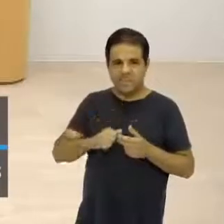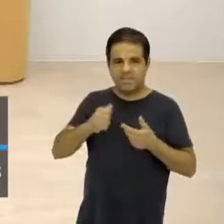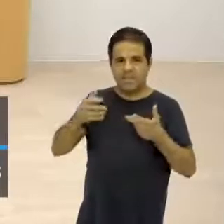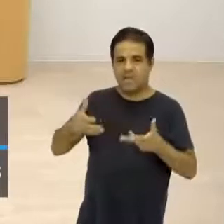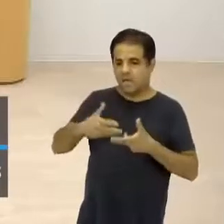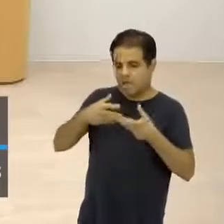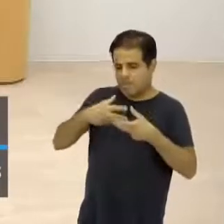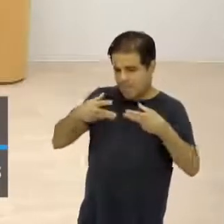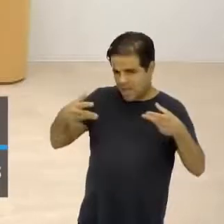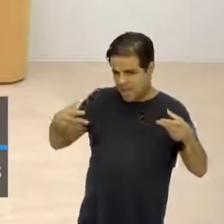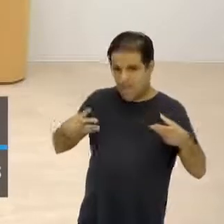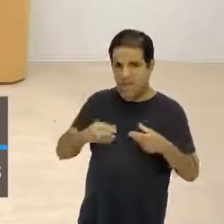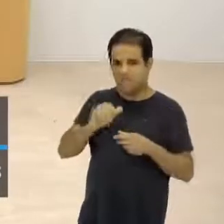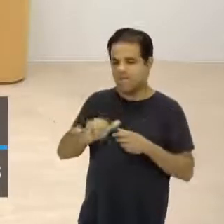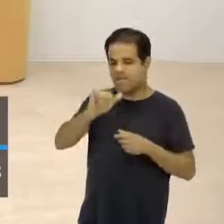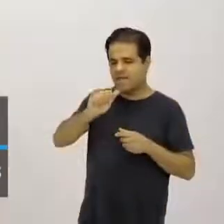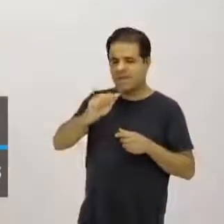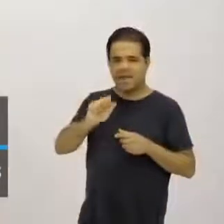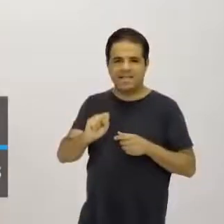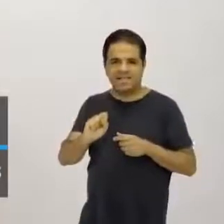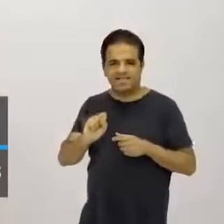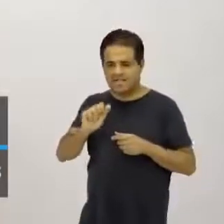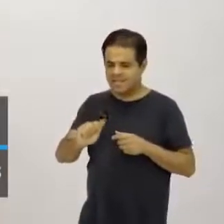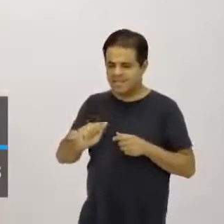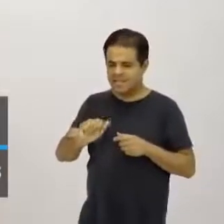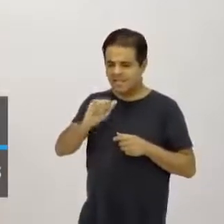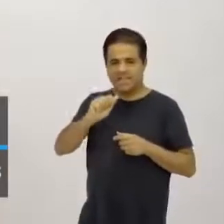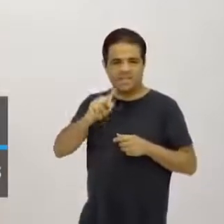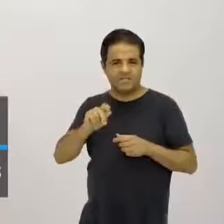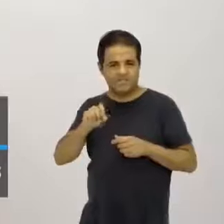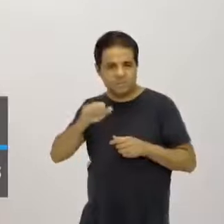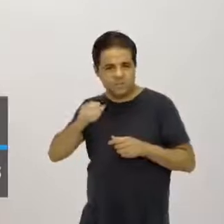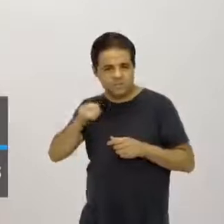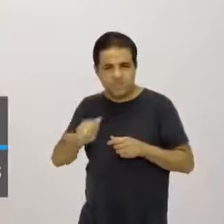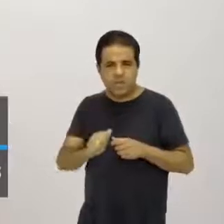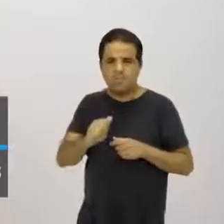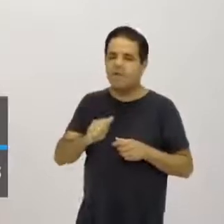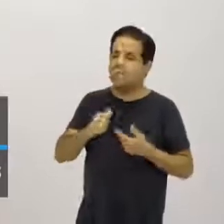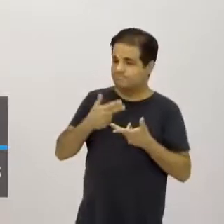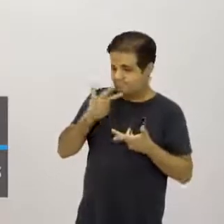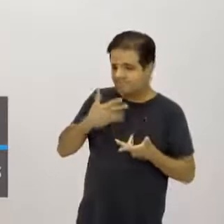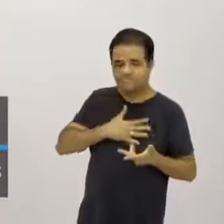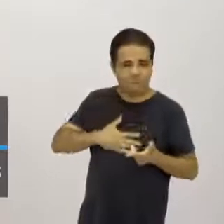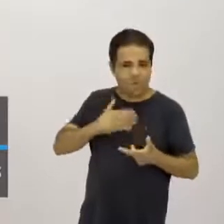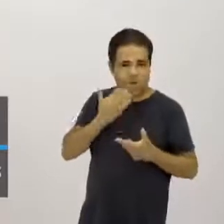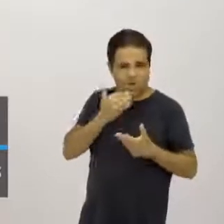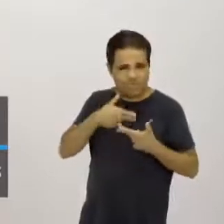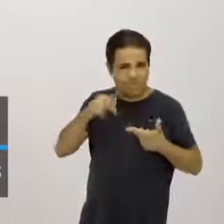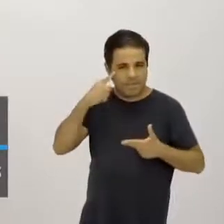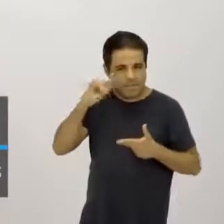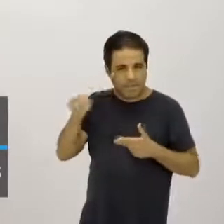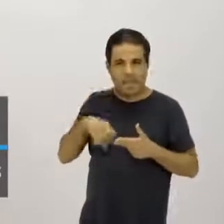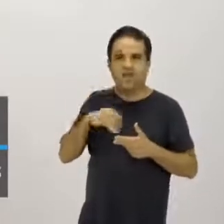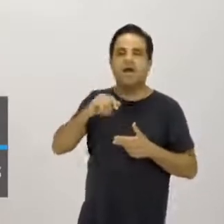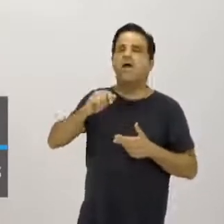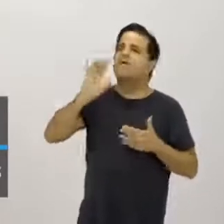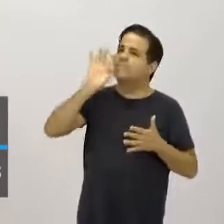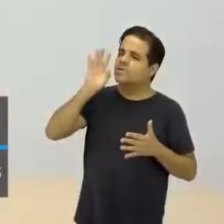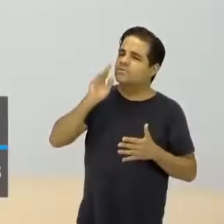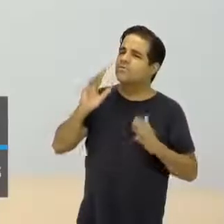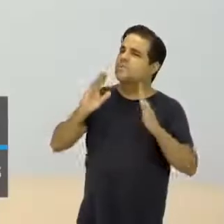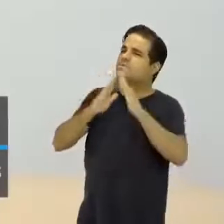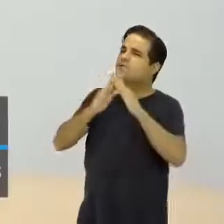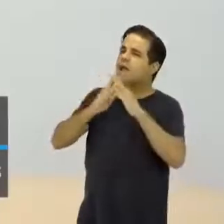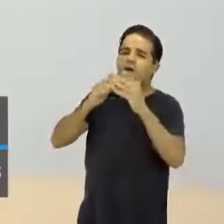yakisoba? E como? Então, já pensou que chato seria se a gente vivesse num lugar onde não tivesse esse caldo de